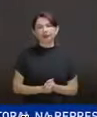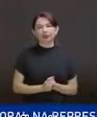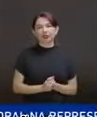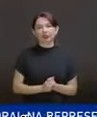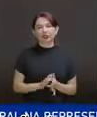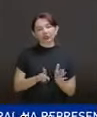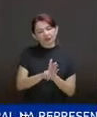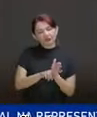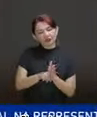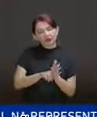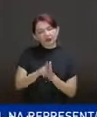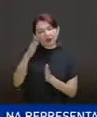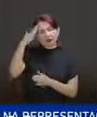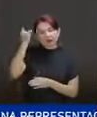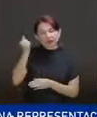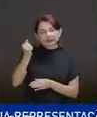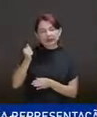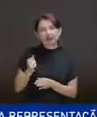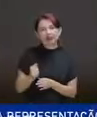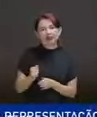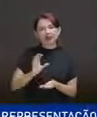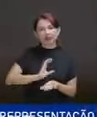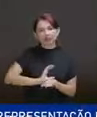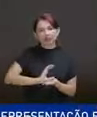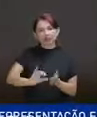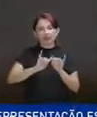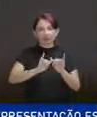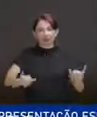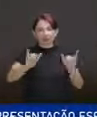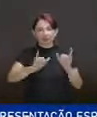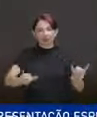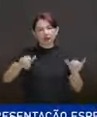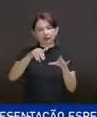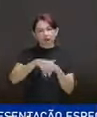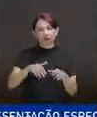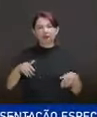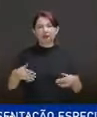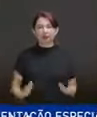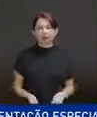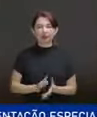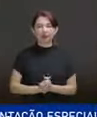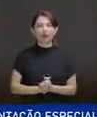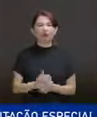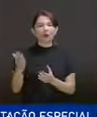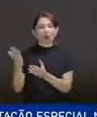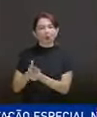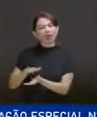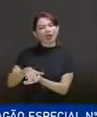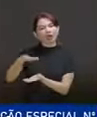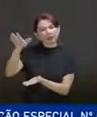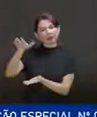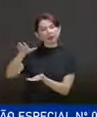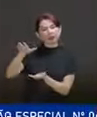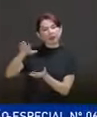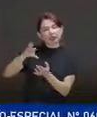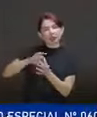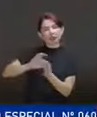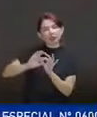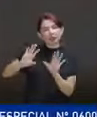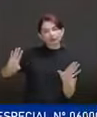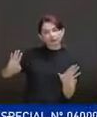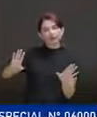gastos ilícitos de campanha, previstas no artigo 30A da Lei das Eleições, ela é uma ação autônoma e